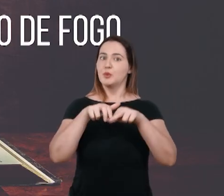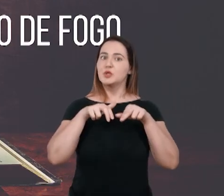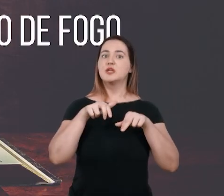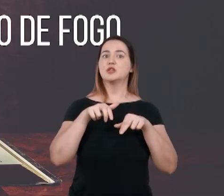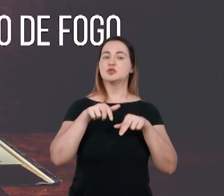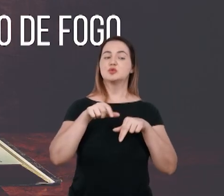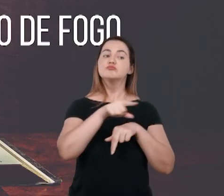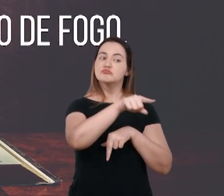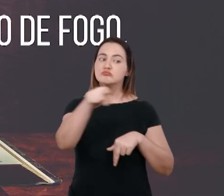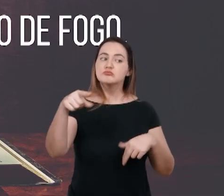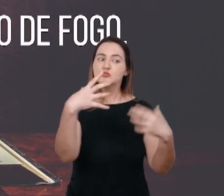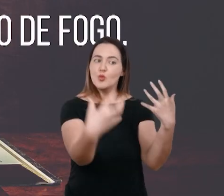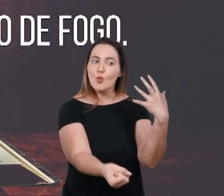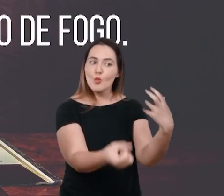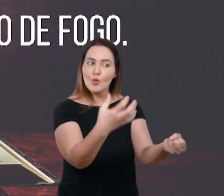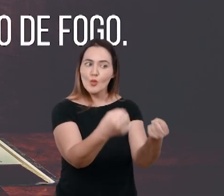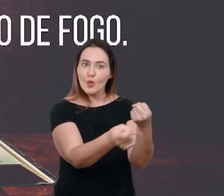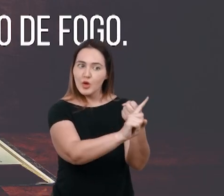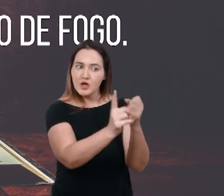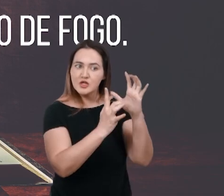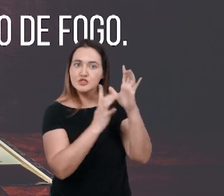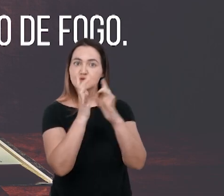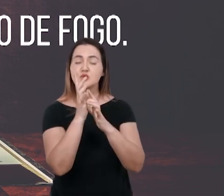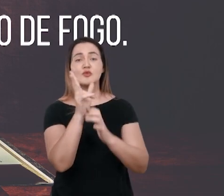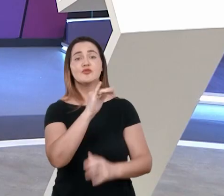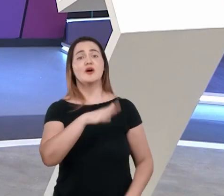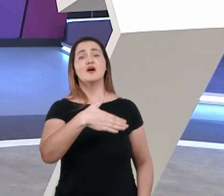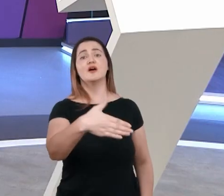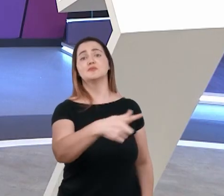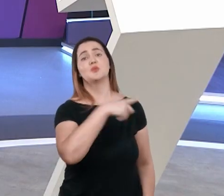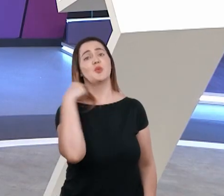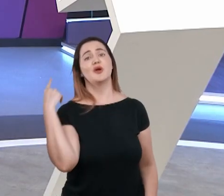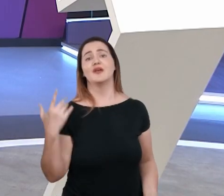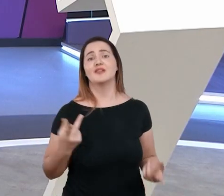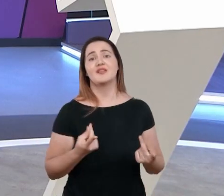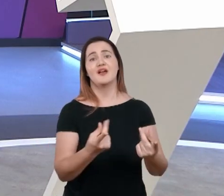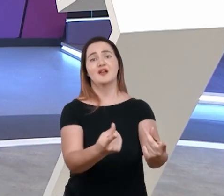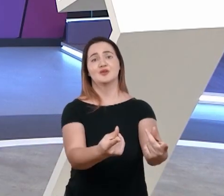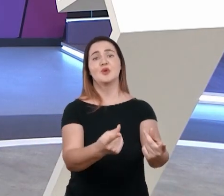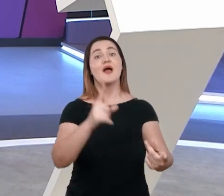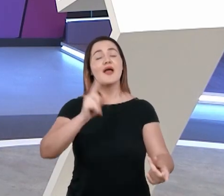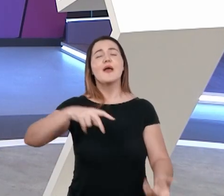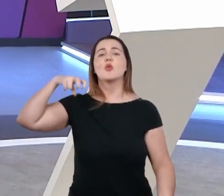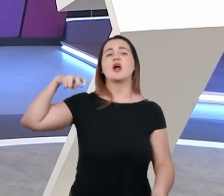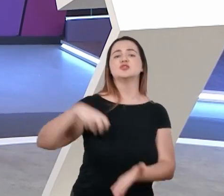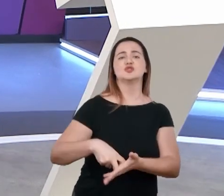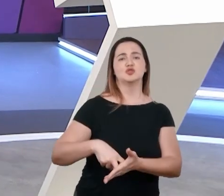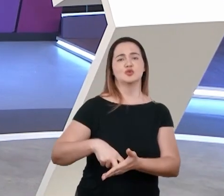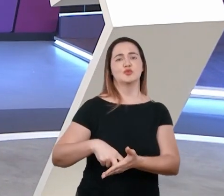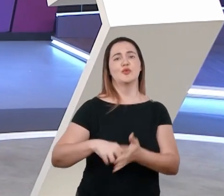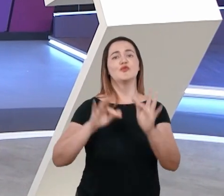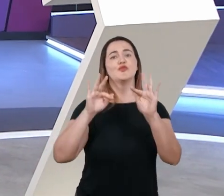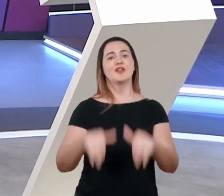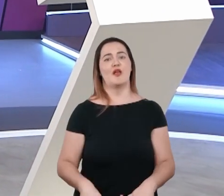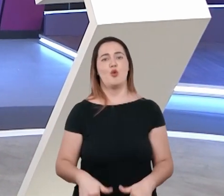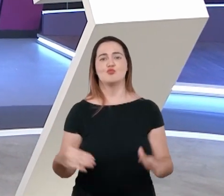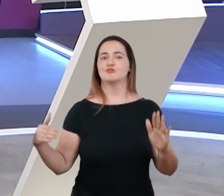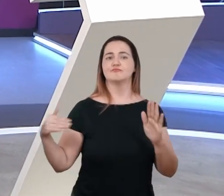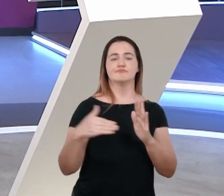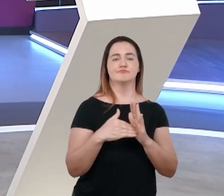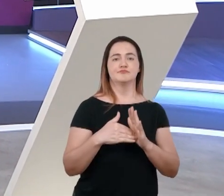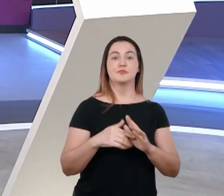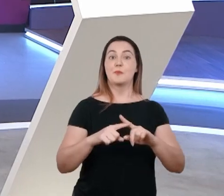achado inscrito no livro da vida, esse foi lançado no lago de fogo, que é a destruição, que é esta punição